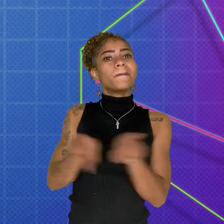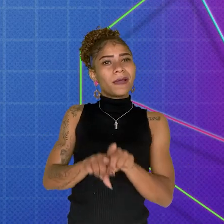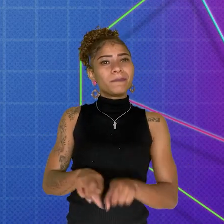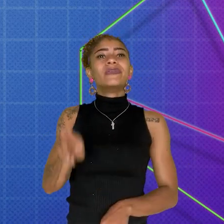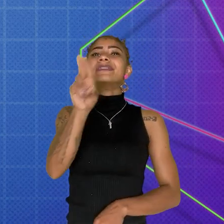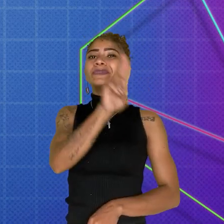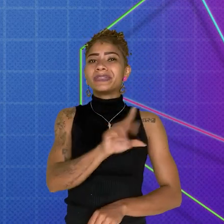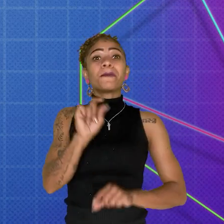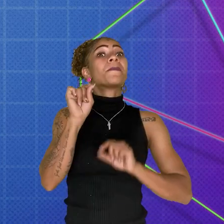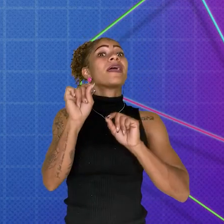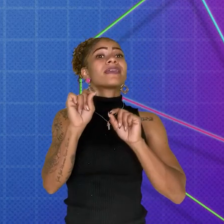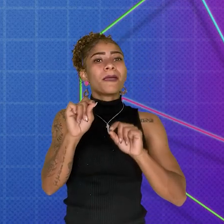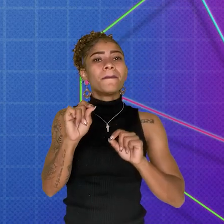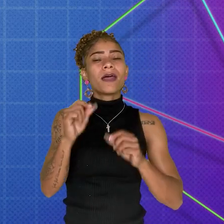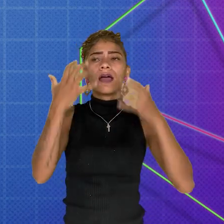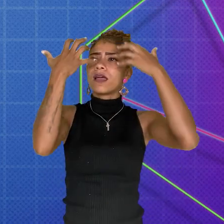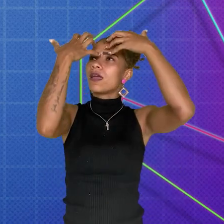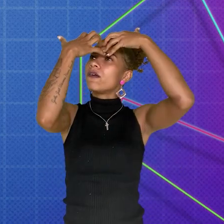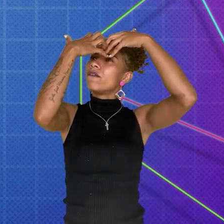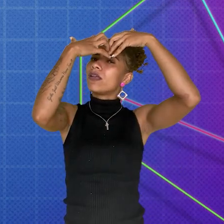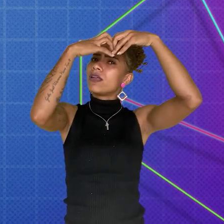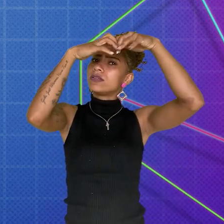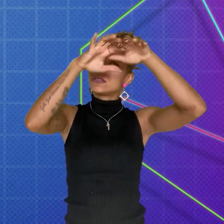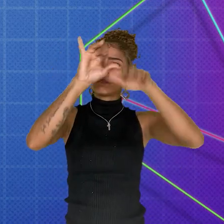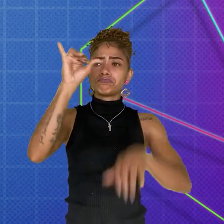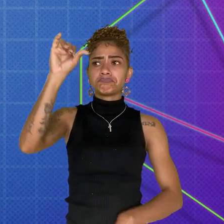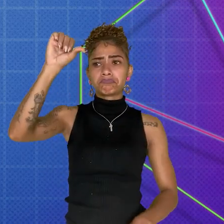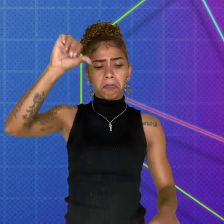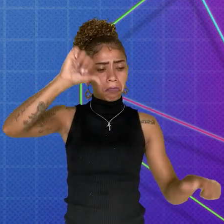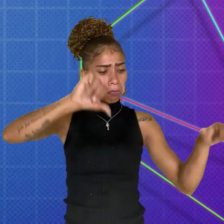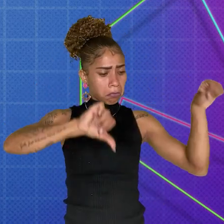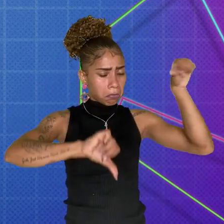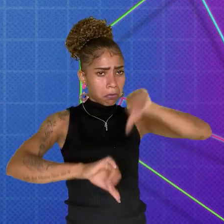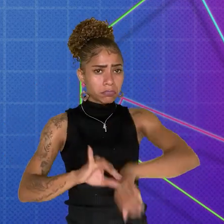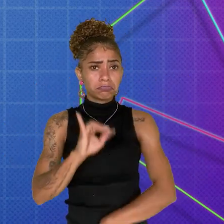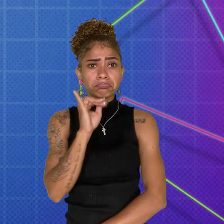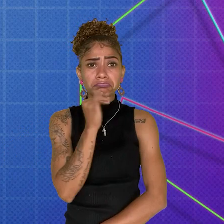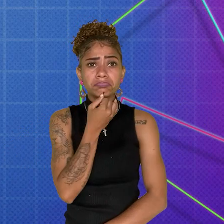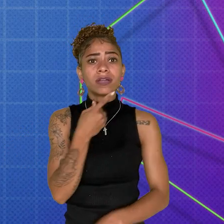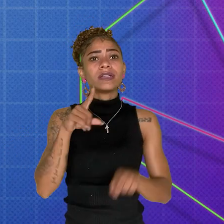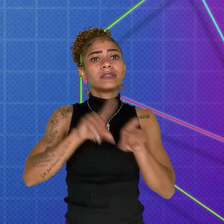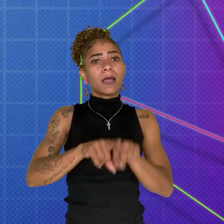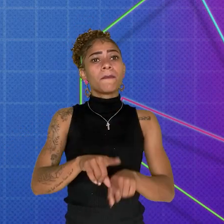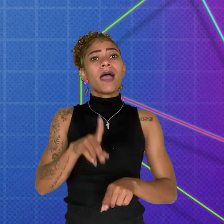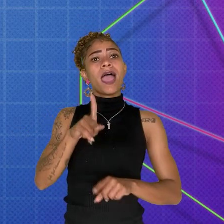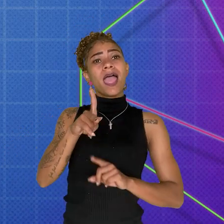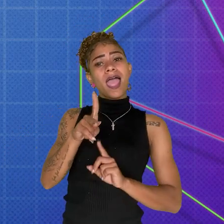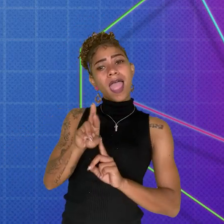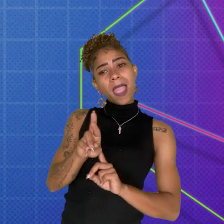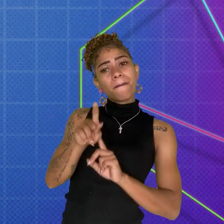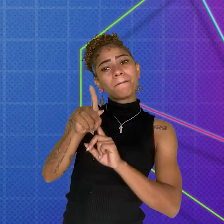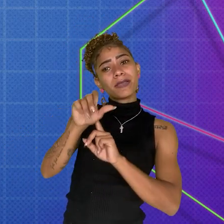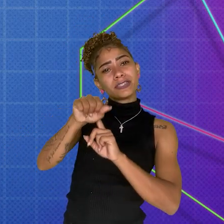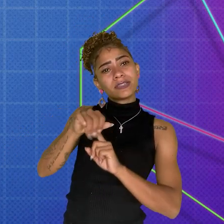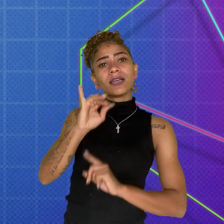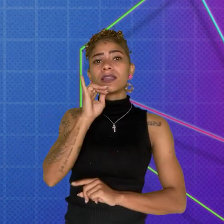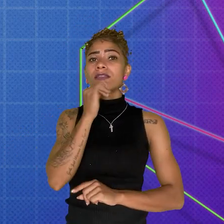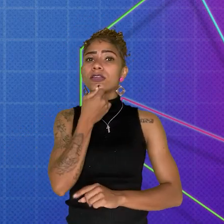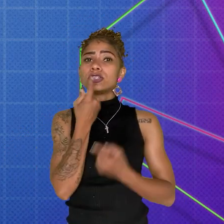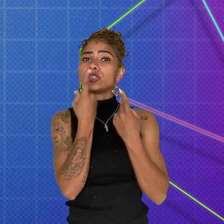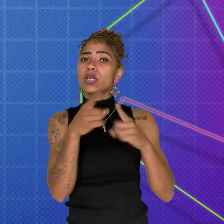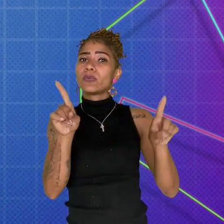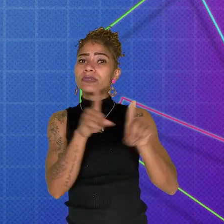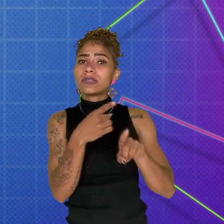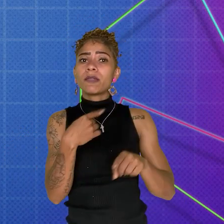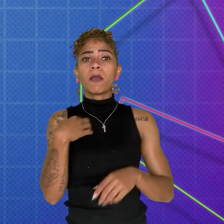A trilha sonora também pode ser usada para refletir momentos de derrota e tristeza. Por exemplo, em jogos de RPG, música triste e